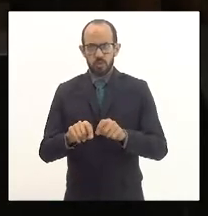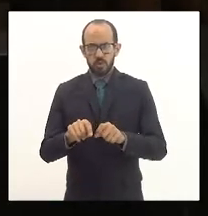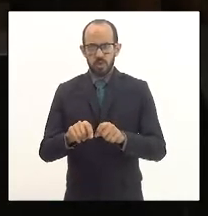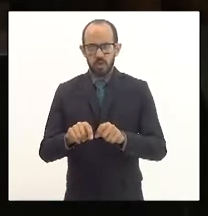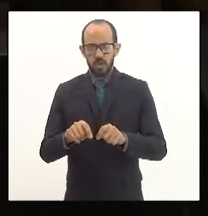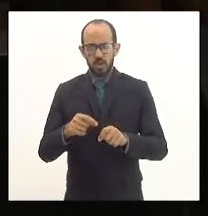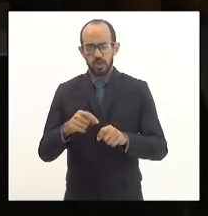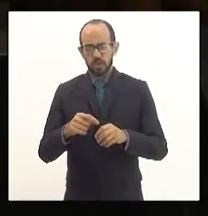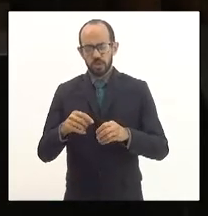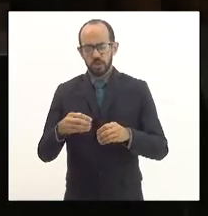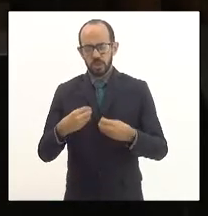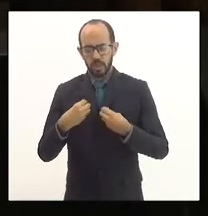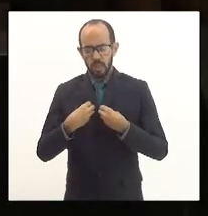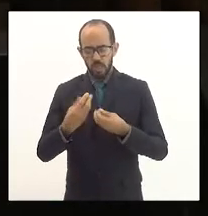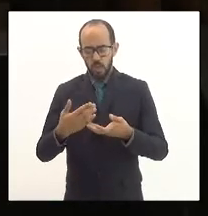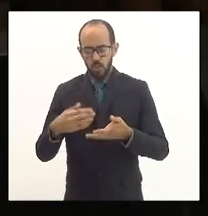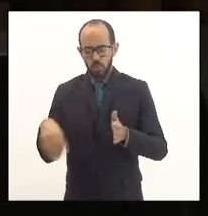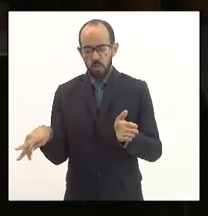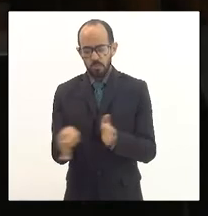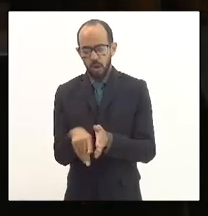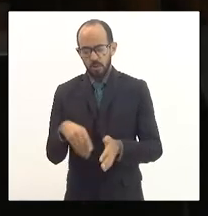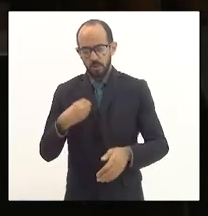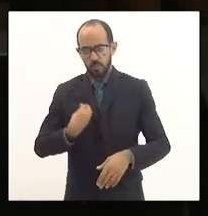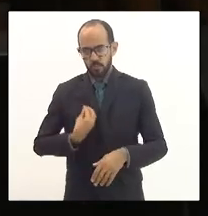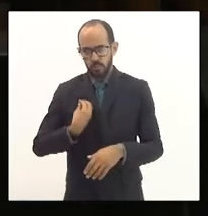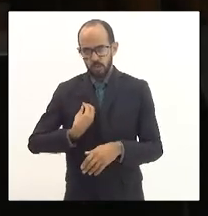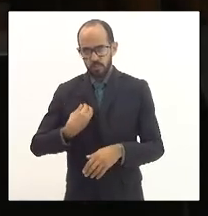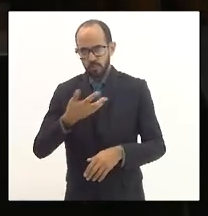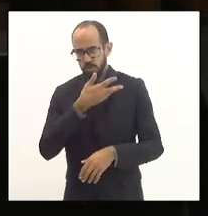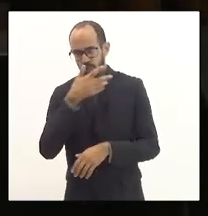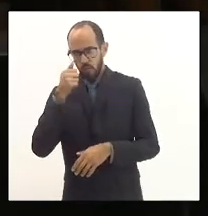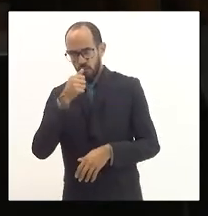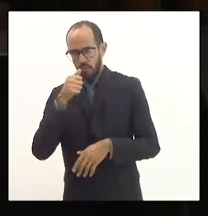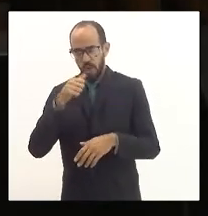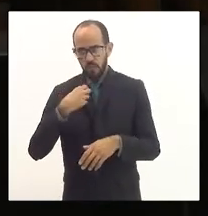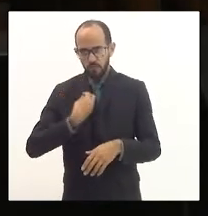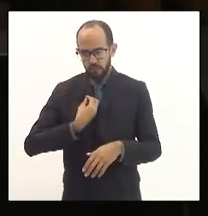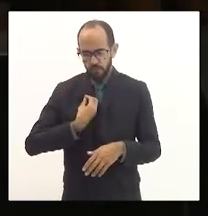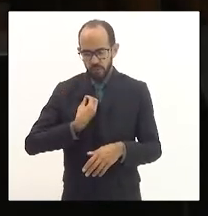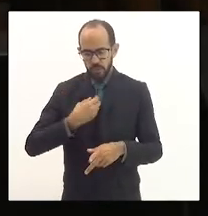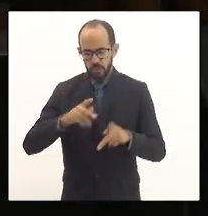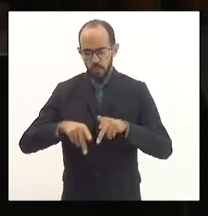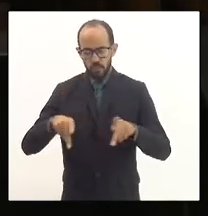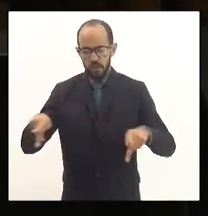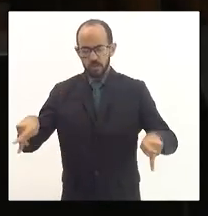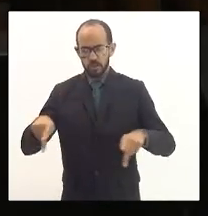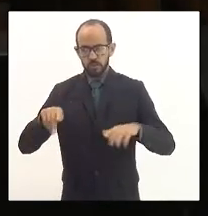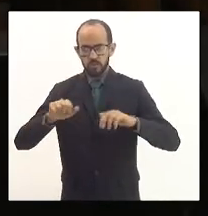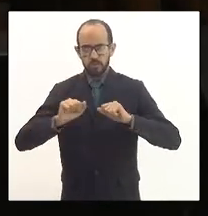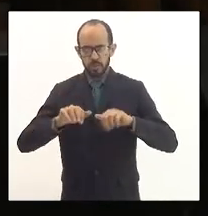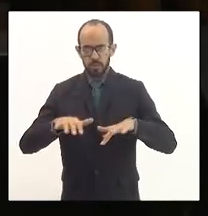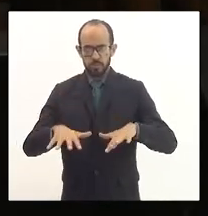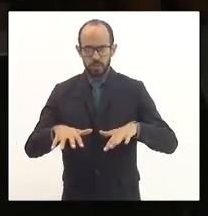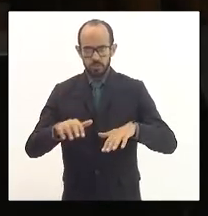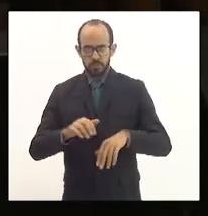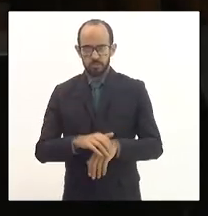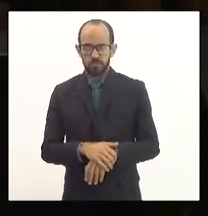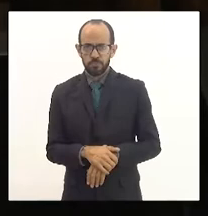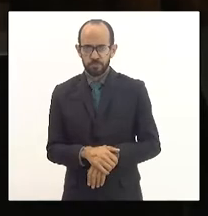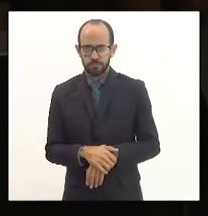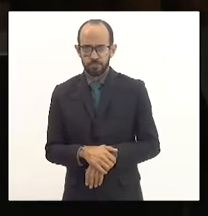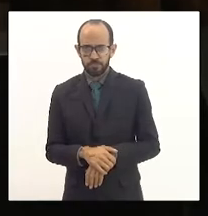própria vida para salvar a vida da população na pandemia durante a pandemia